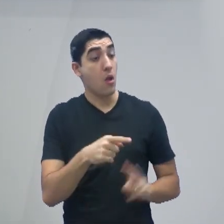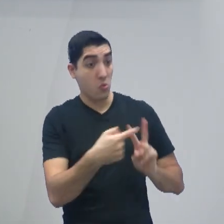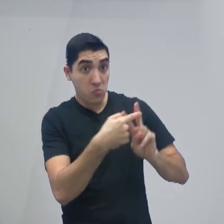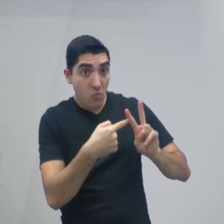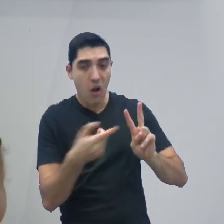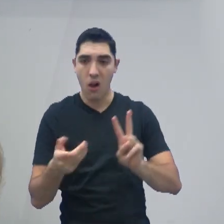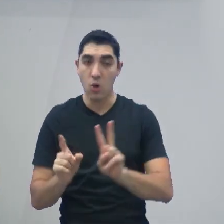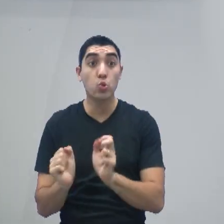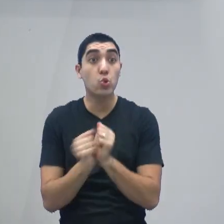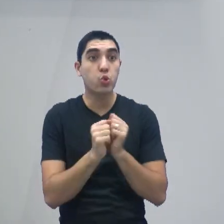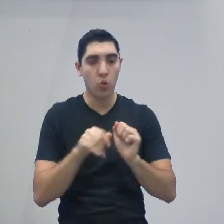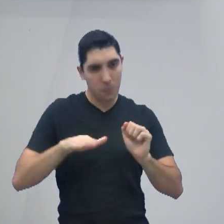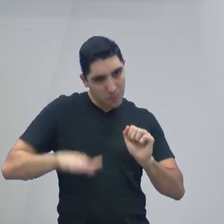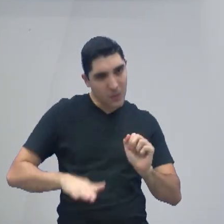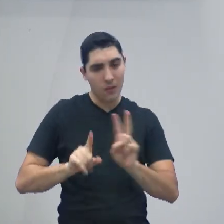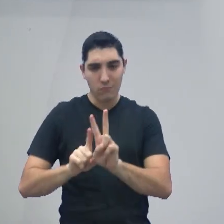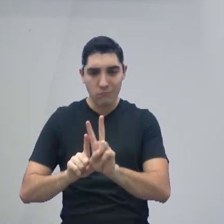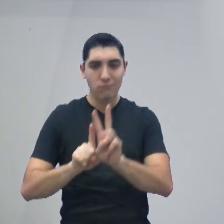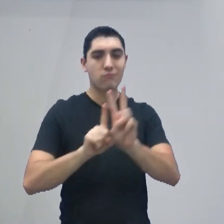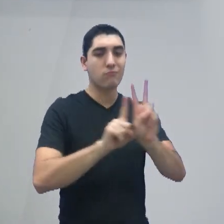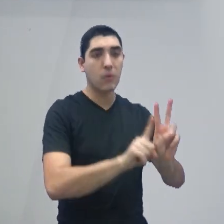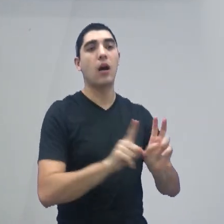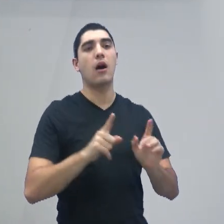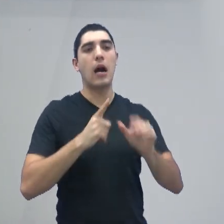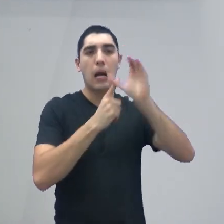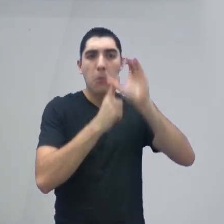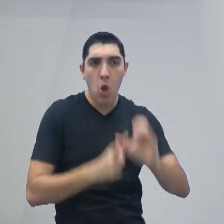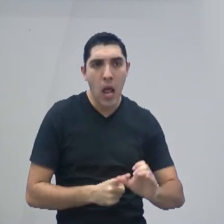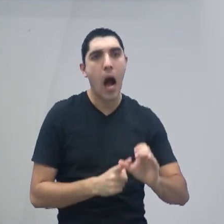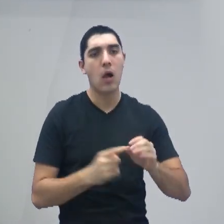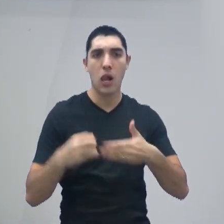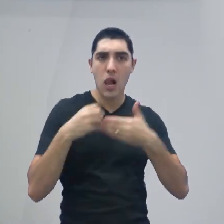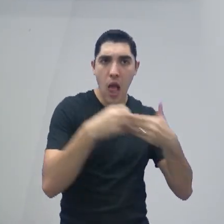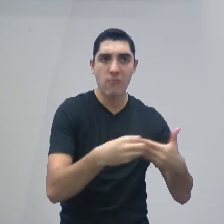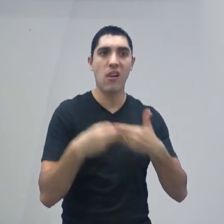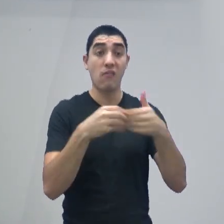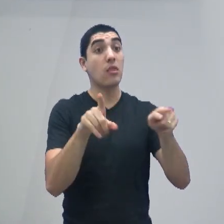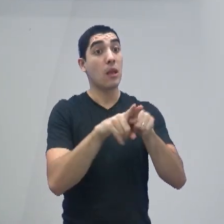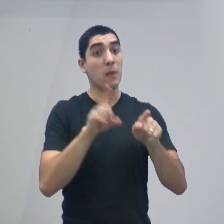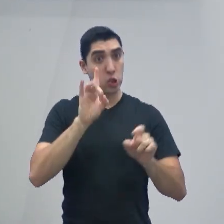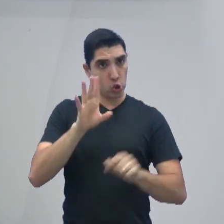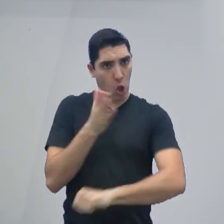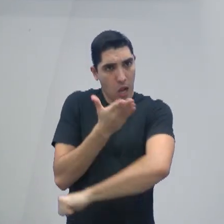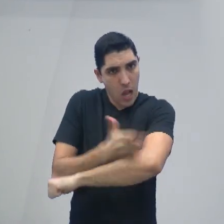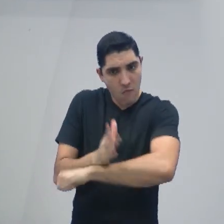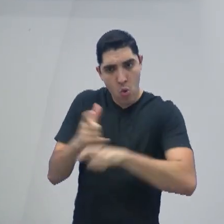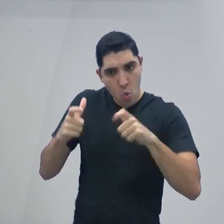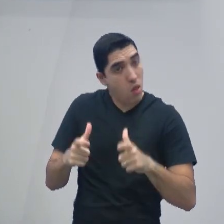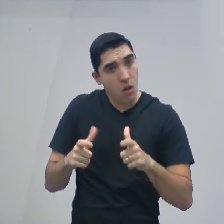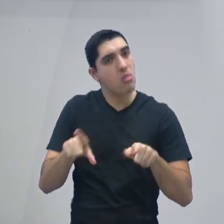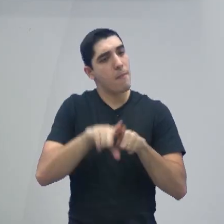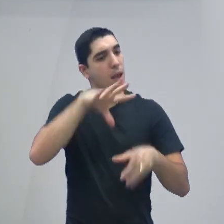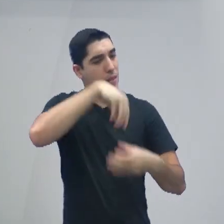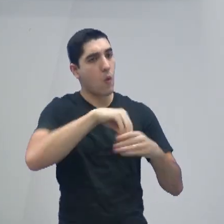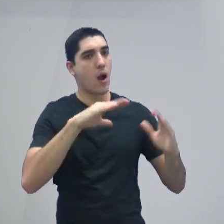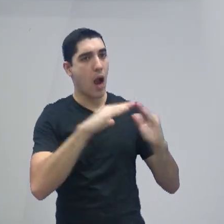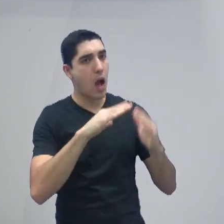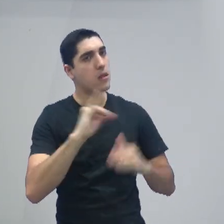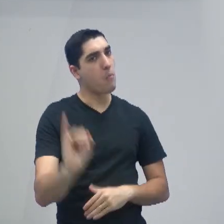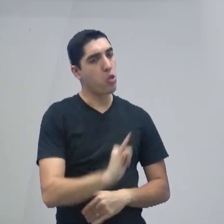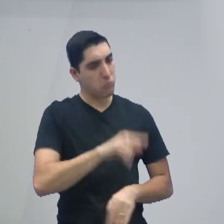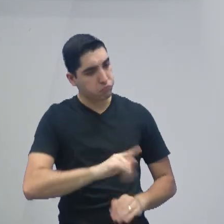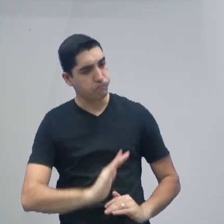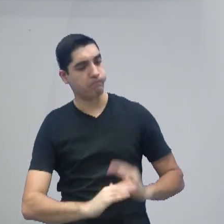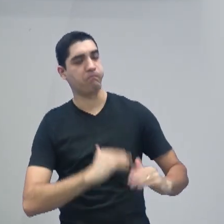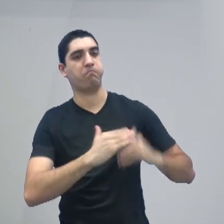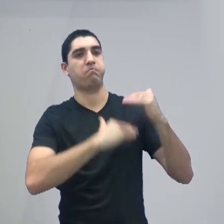sabe que ter essa estrutura não somente da academia, mas em casa ajuda a formar um campeão também. Então, muito bacana